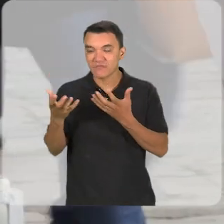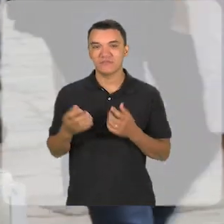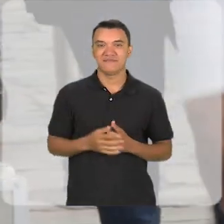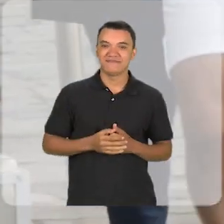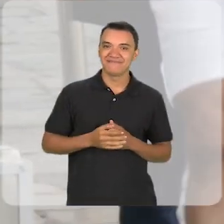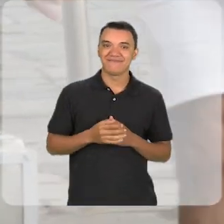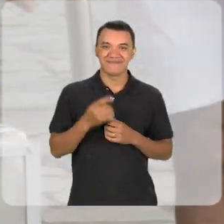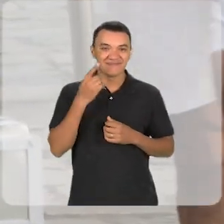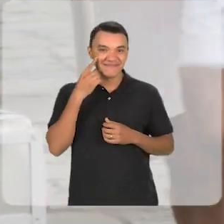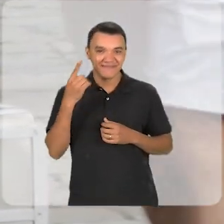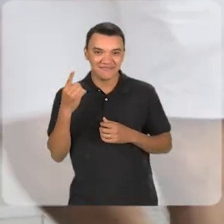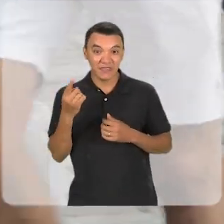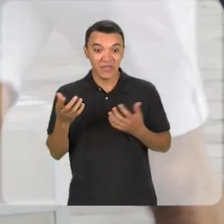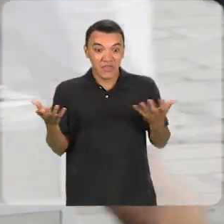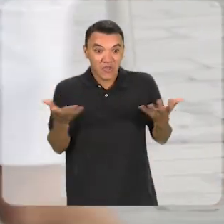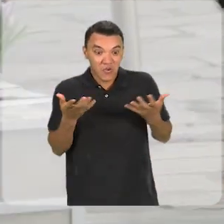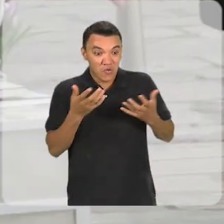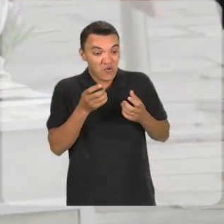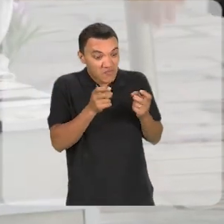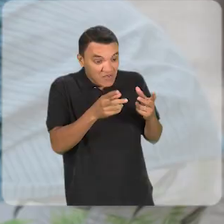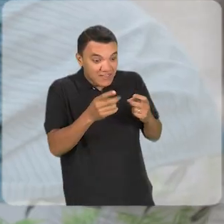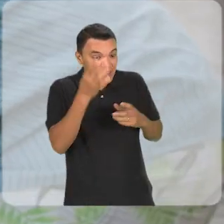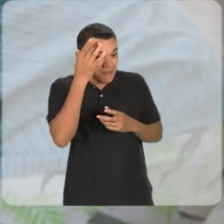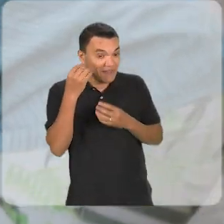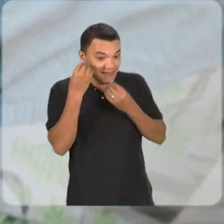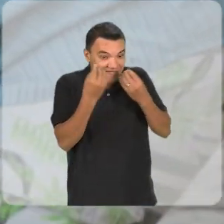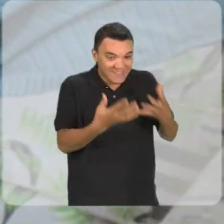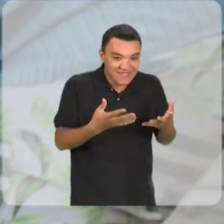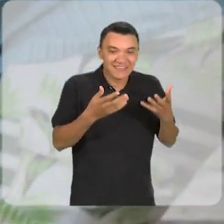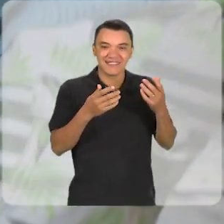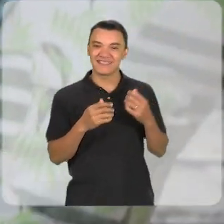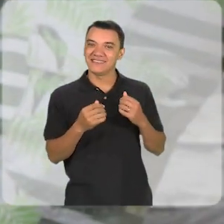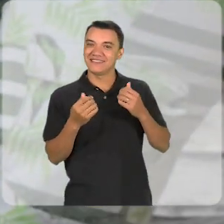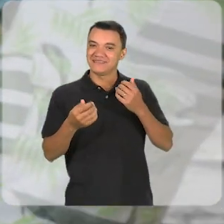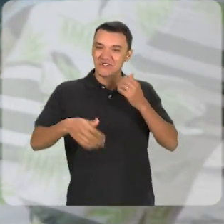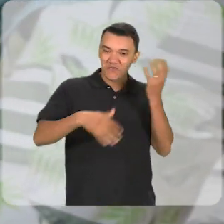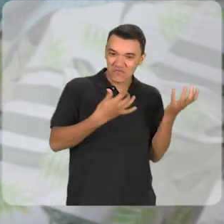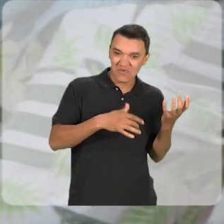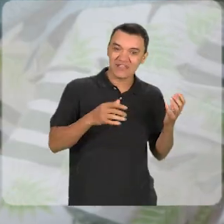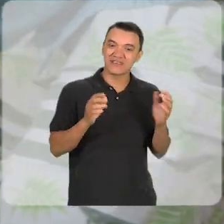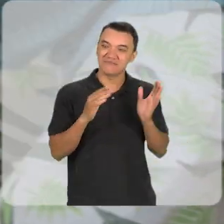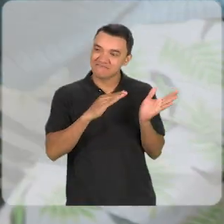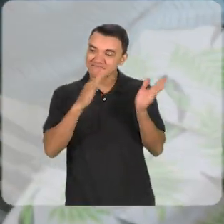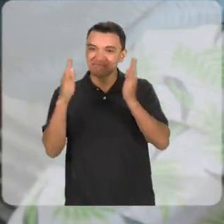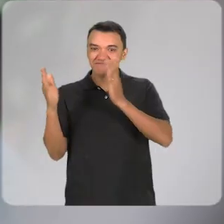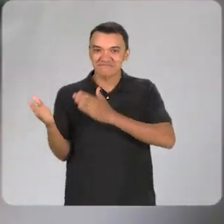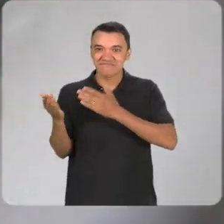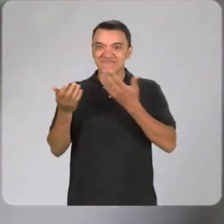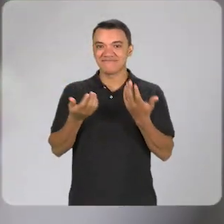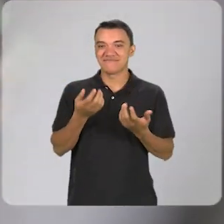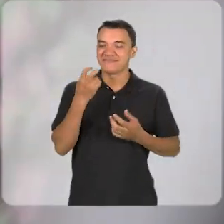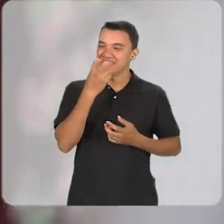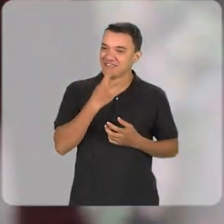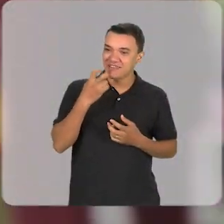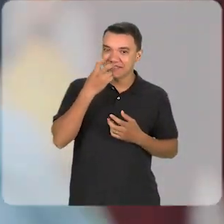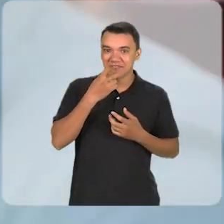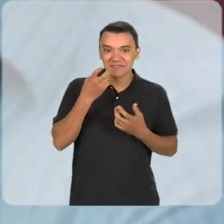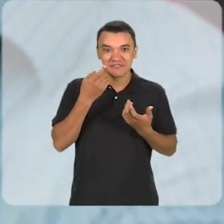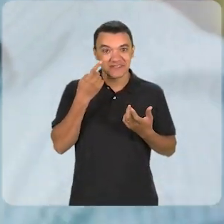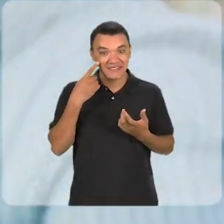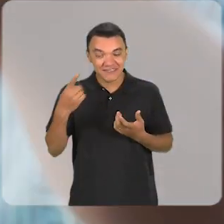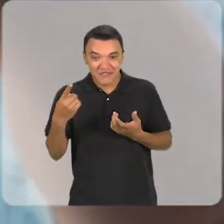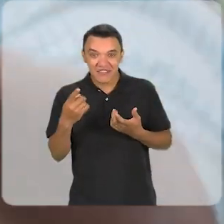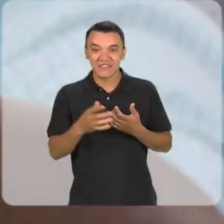vender, amanhã para dar, passa frio, mata calor, quem chegou, a viola tá passando, o rapaz tá cantador, basta mostrar